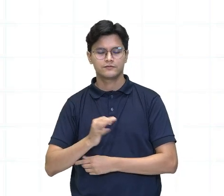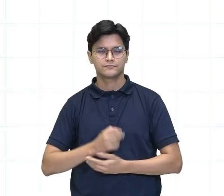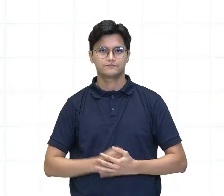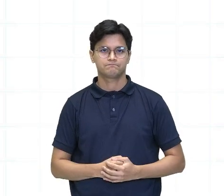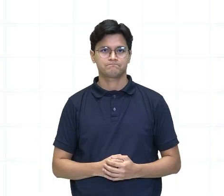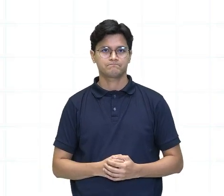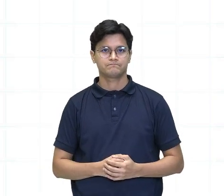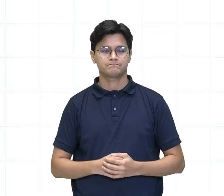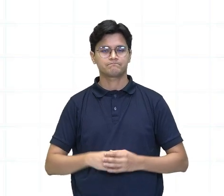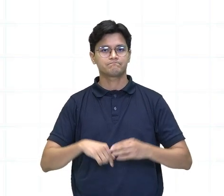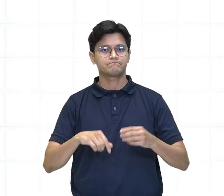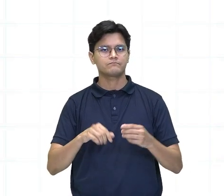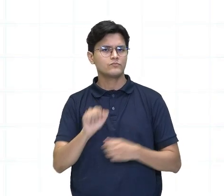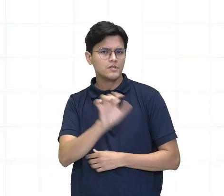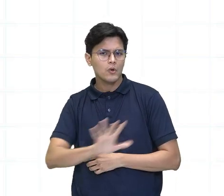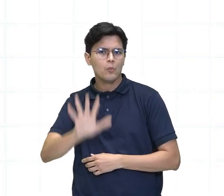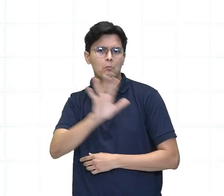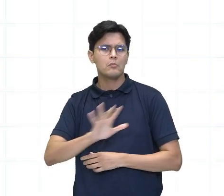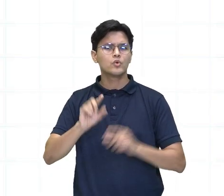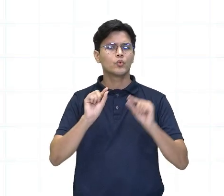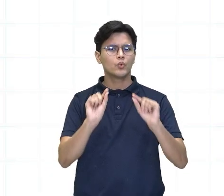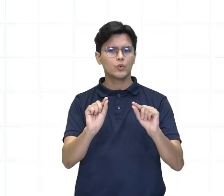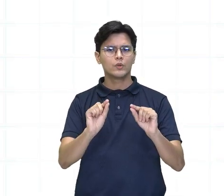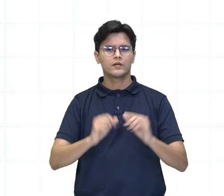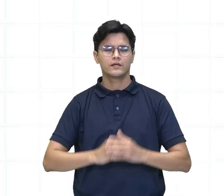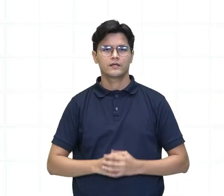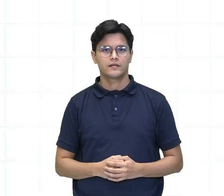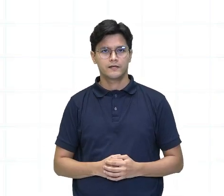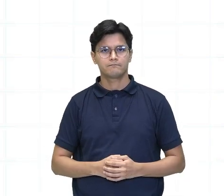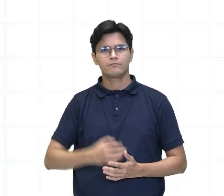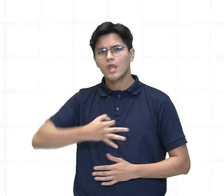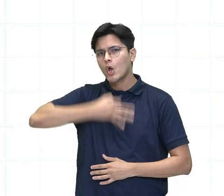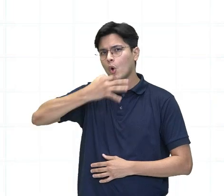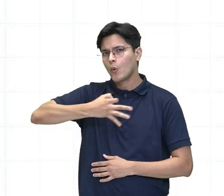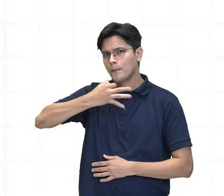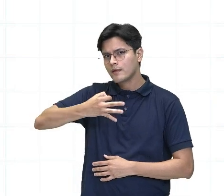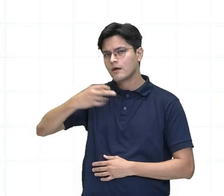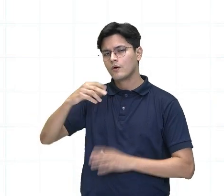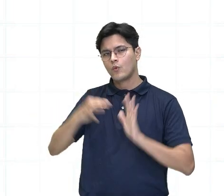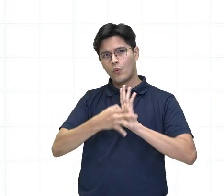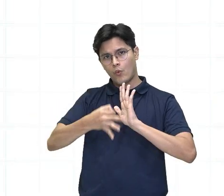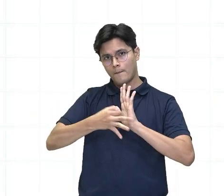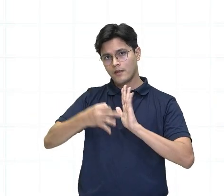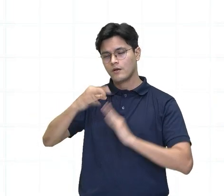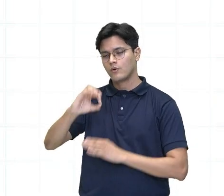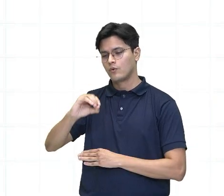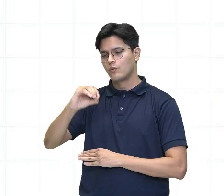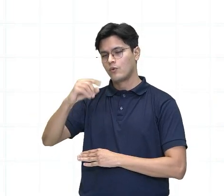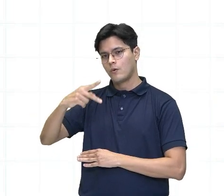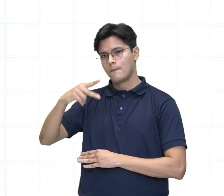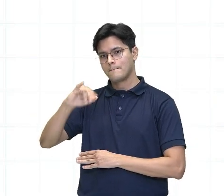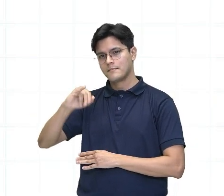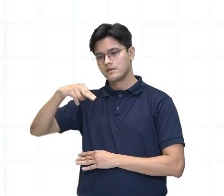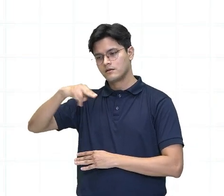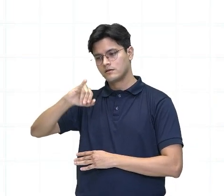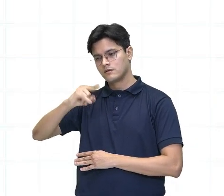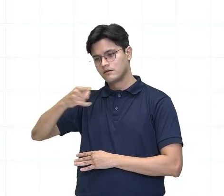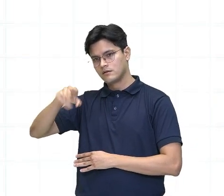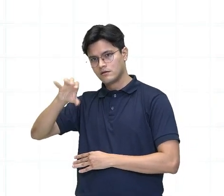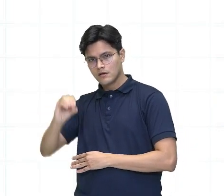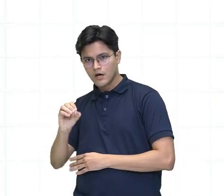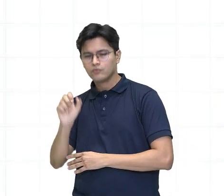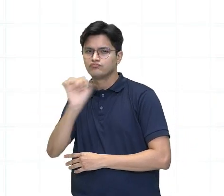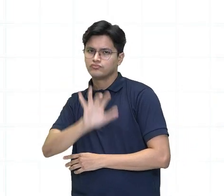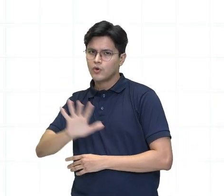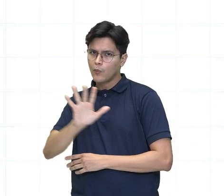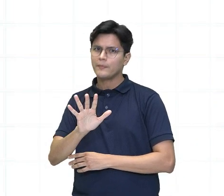certo? E aí, geralmente, né, uma opinião, ela é baseada em quê? Em experiências, né, no conhecimento